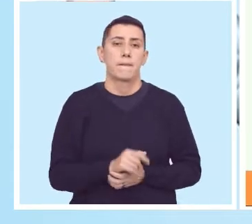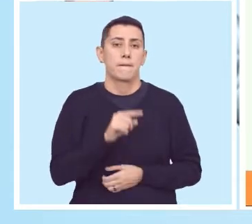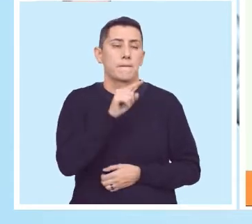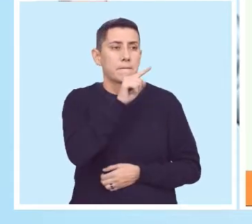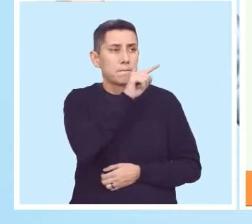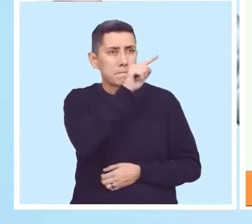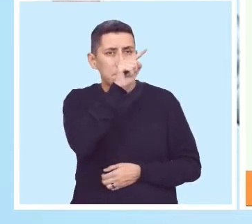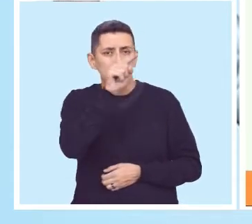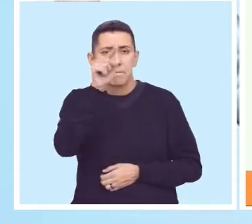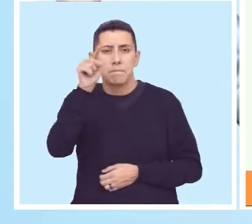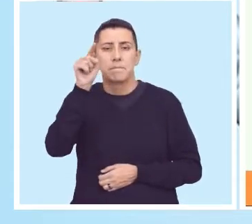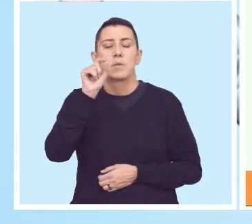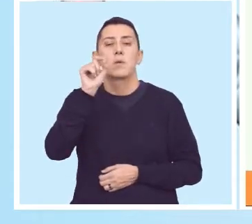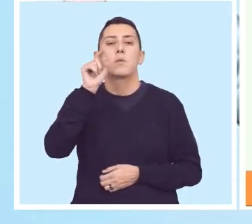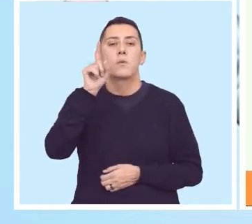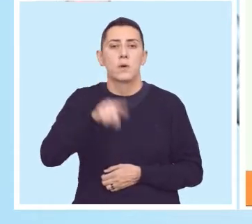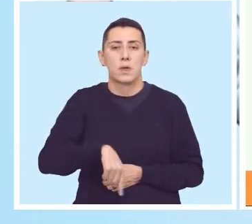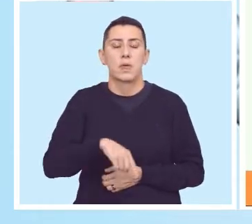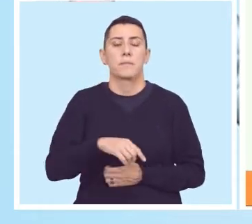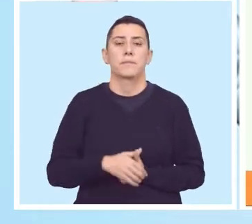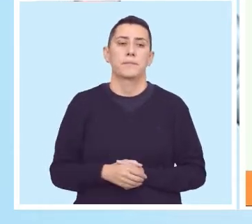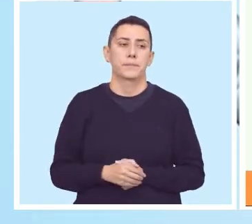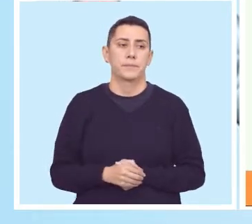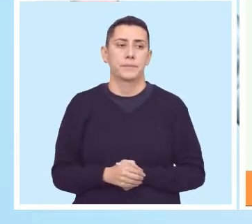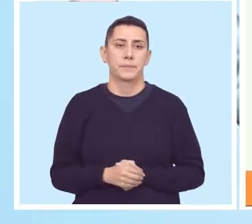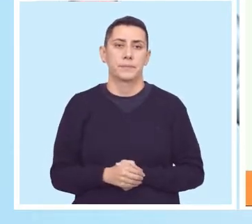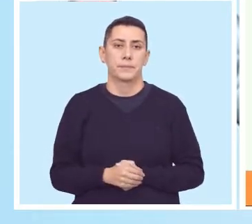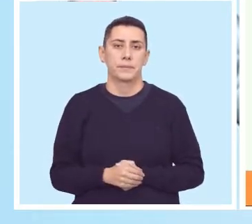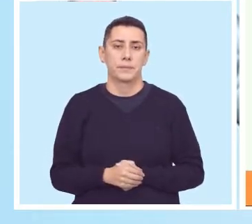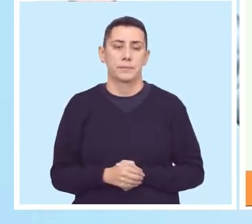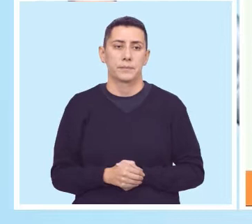temos exatamente aquele trecho